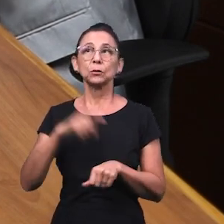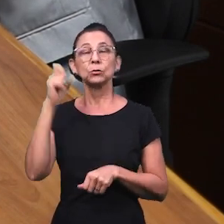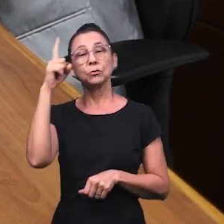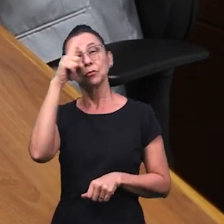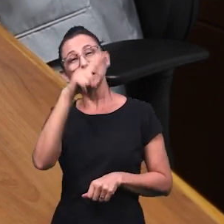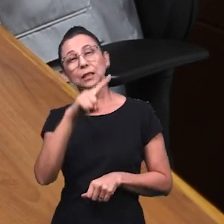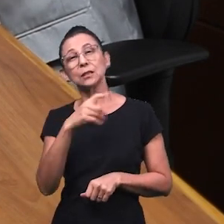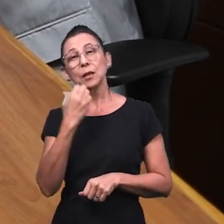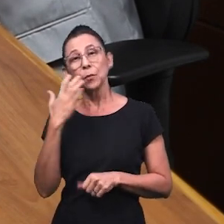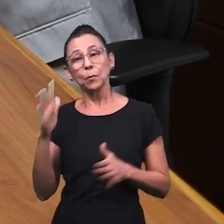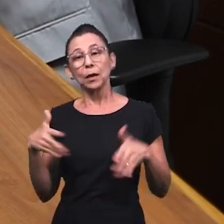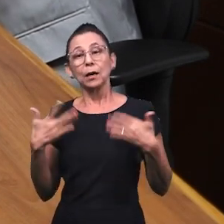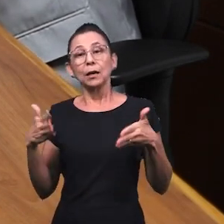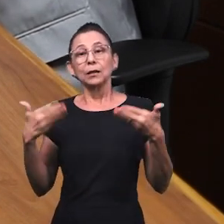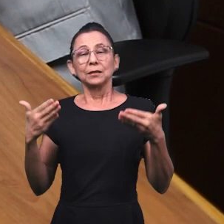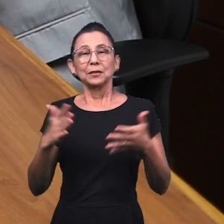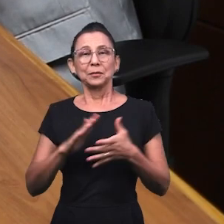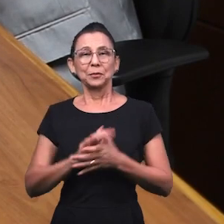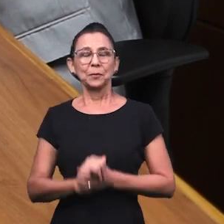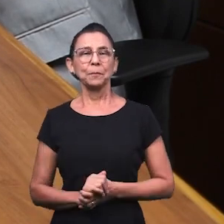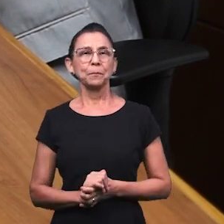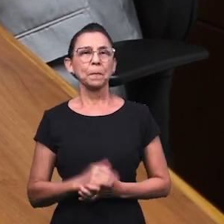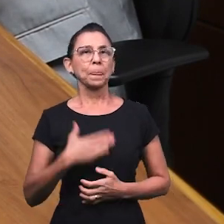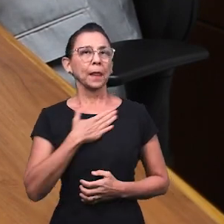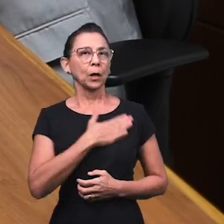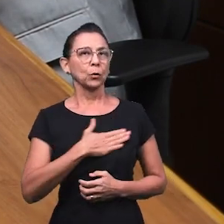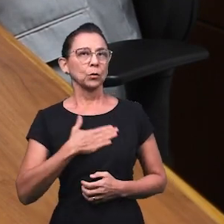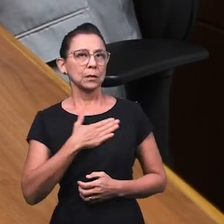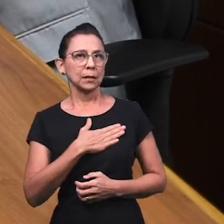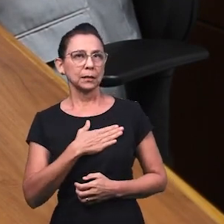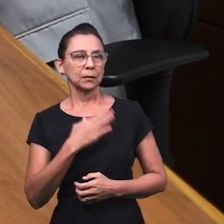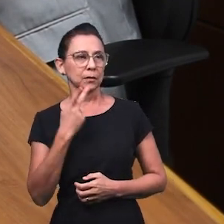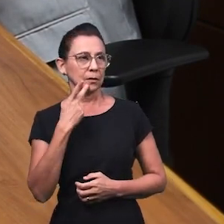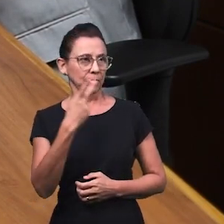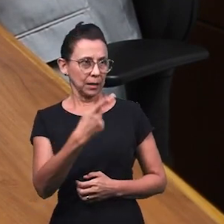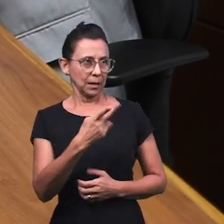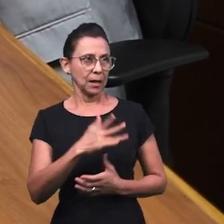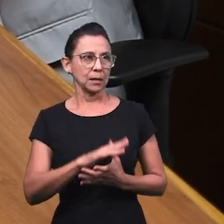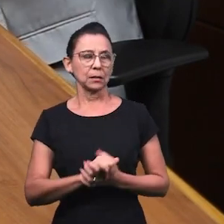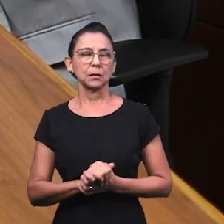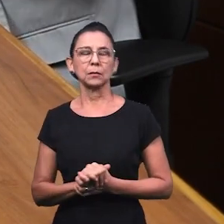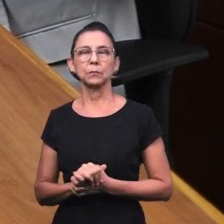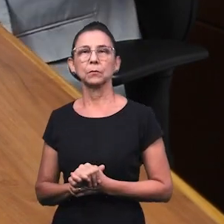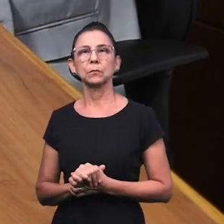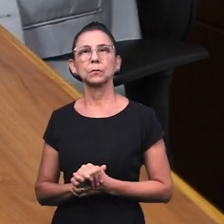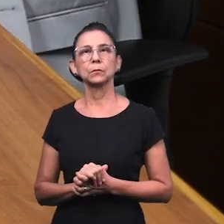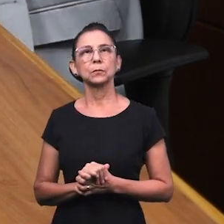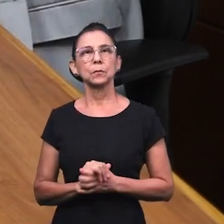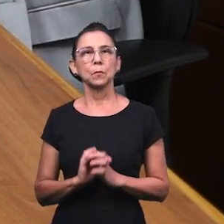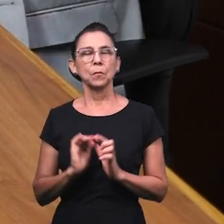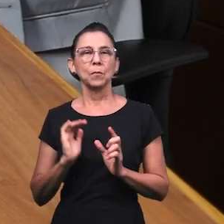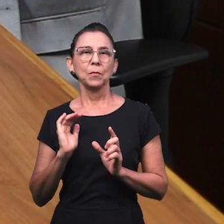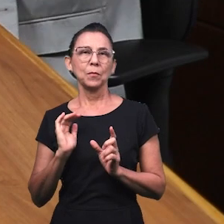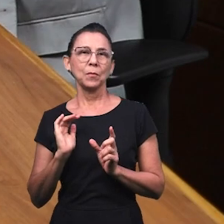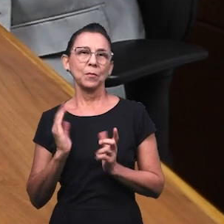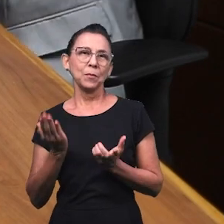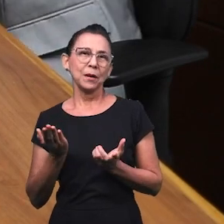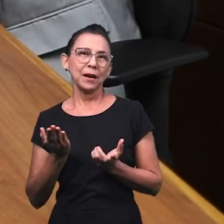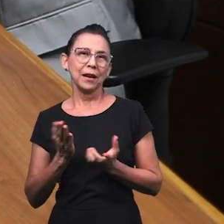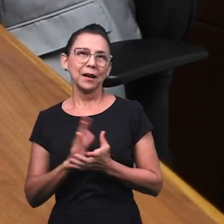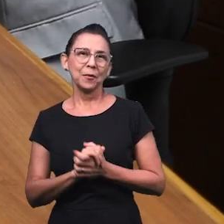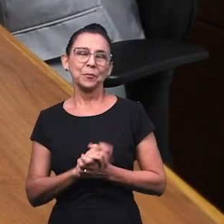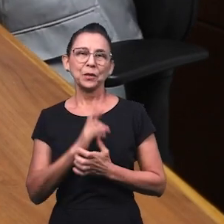você deixar uma mensagem para quem está nos assistindo. Eu queria que você falasse para essa câmera